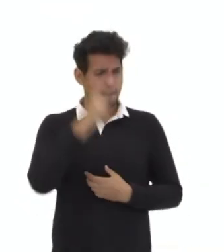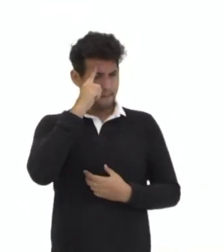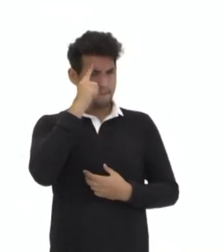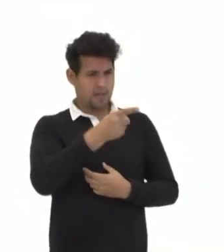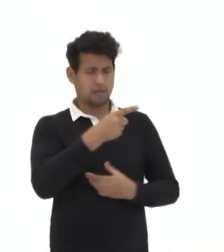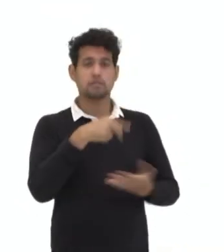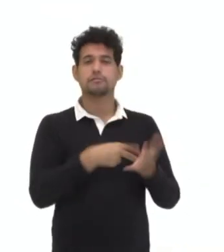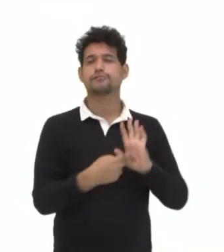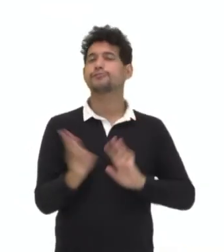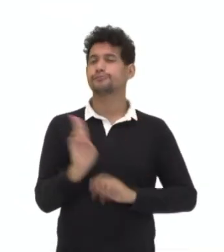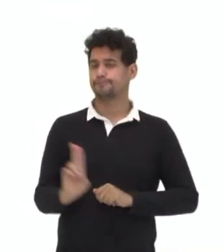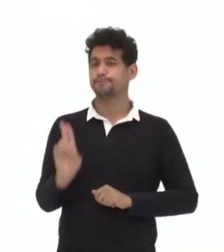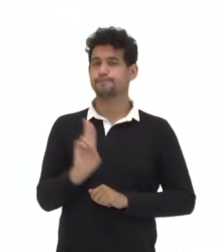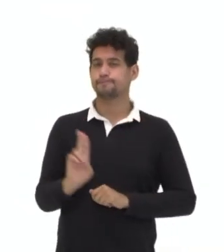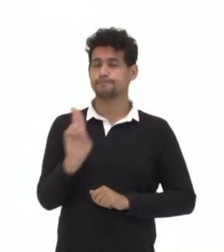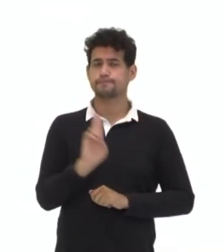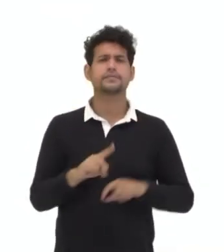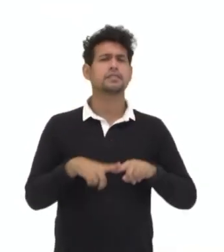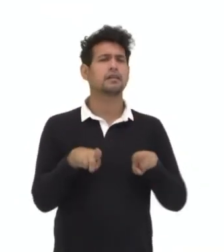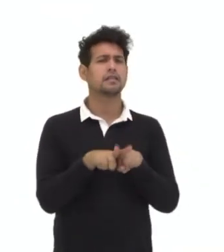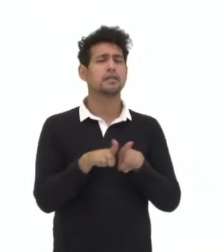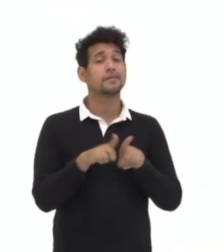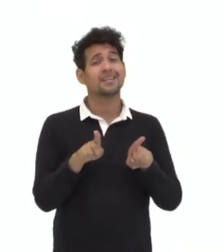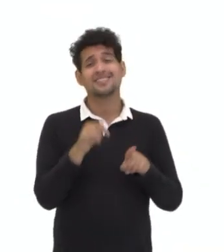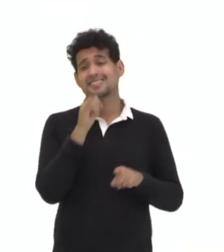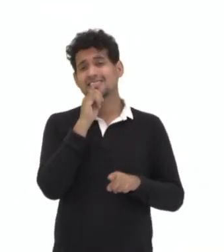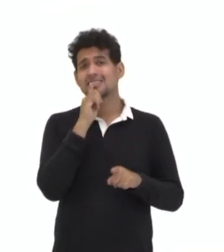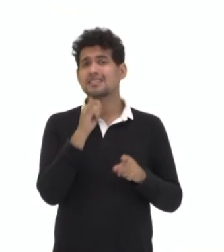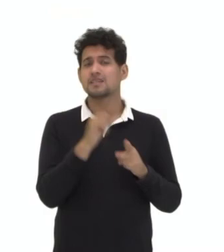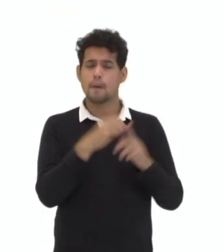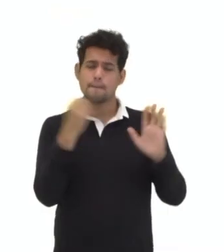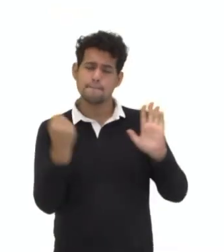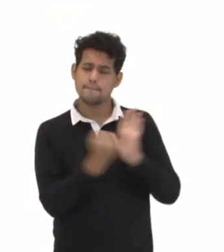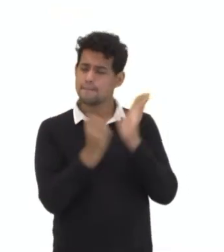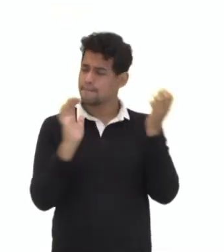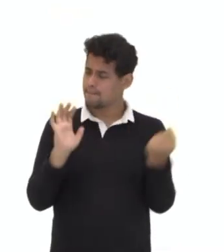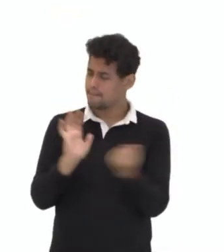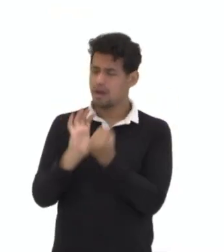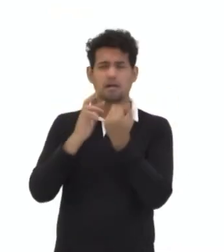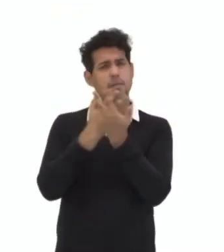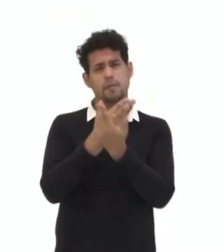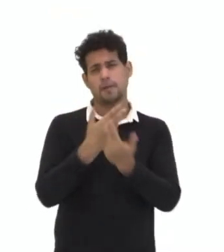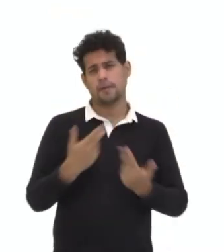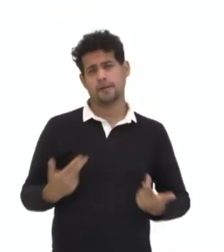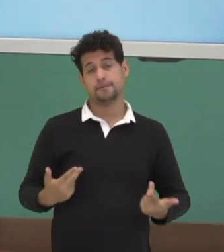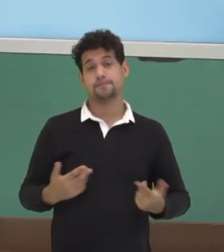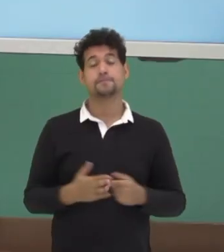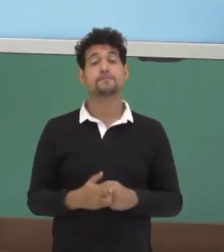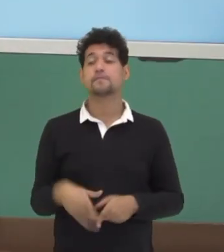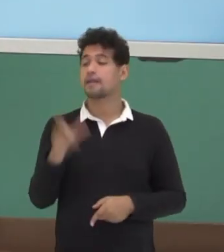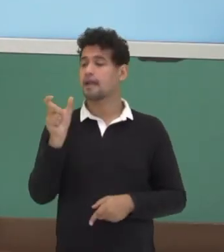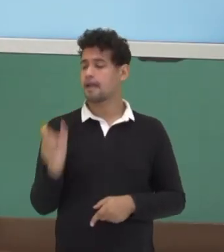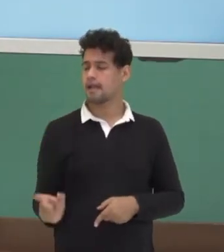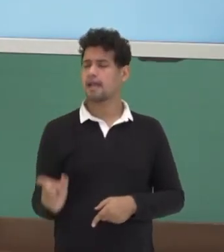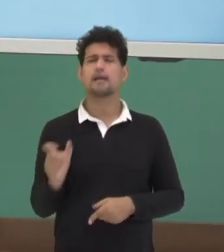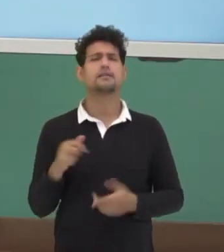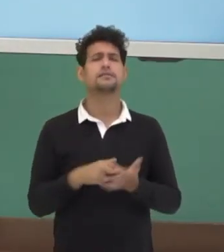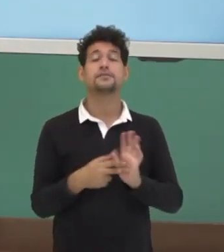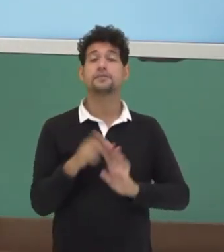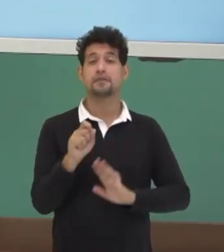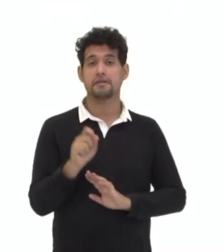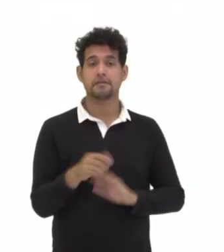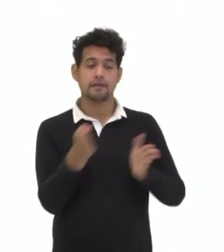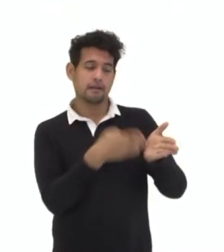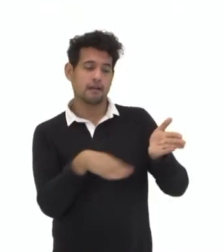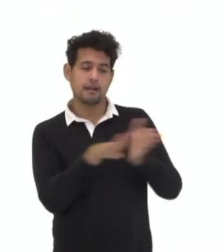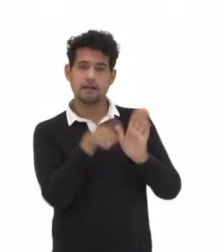seja utilizado. E também em manuais, cartazes, dentre outros. Características. Para alcançar